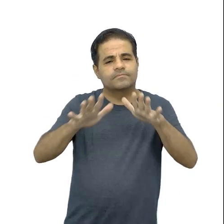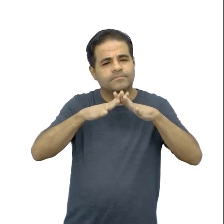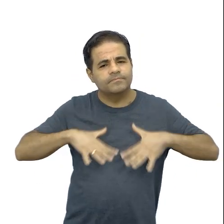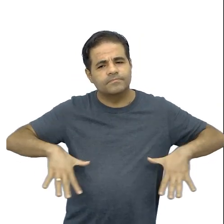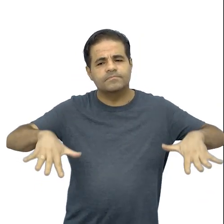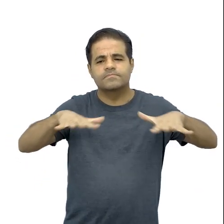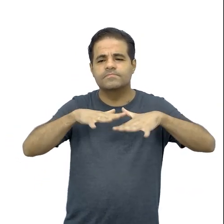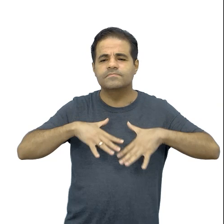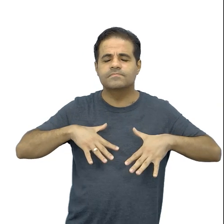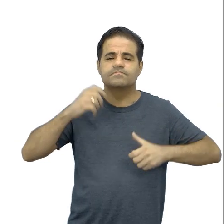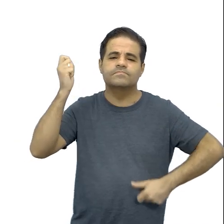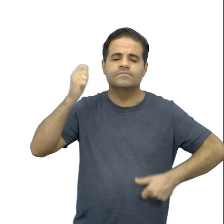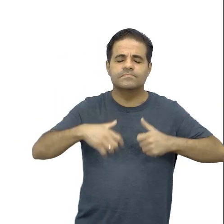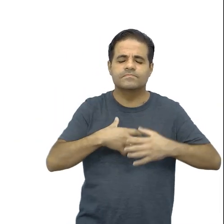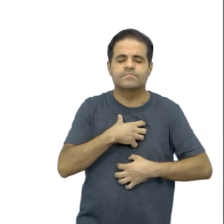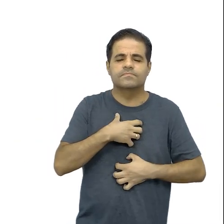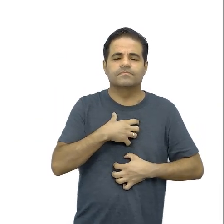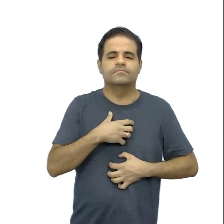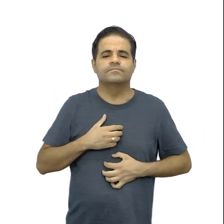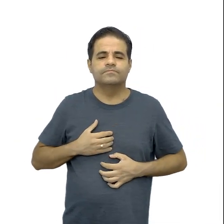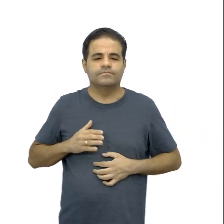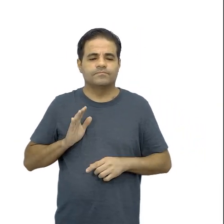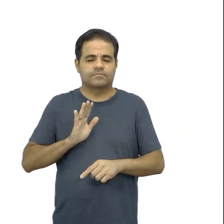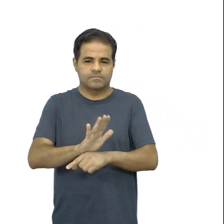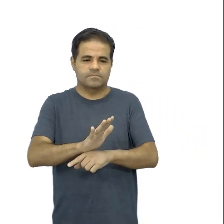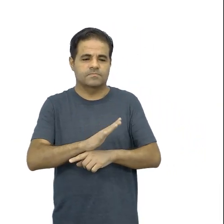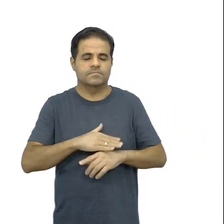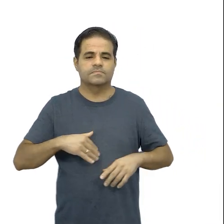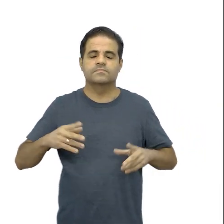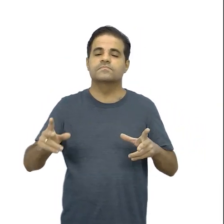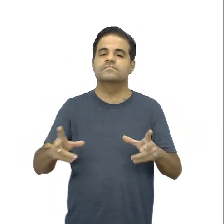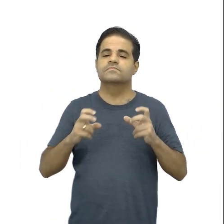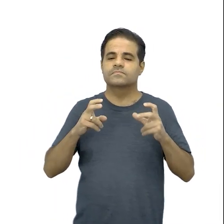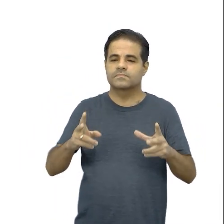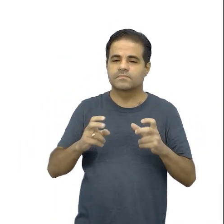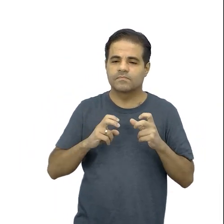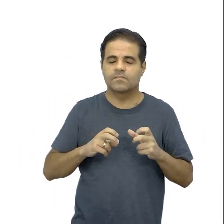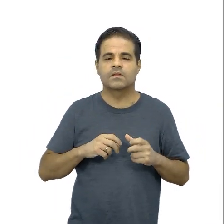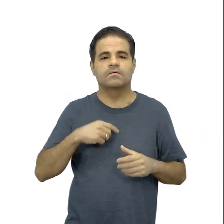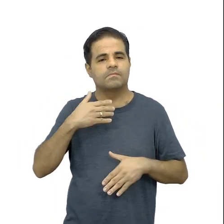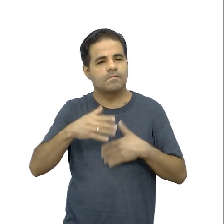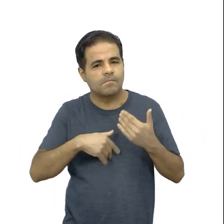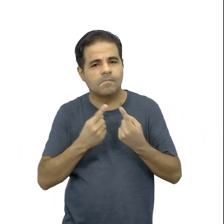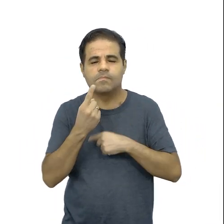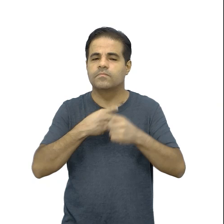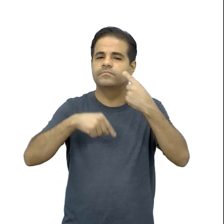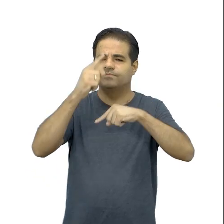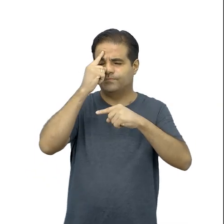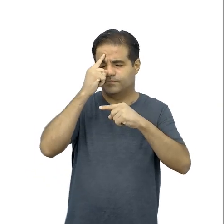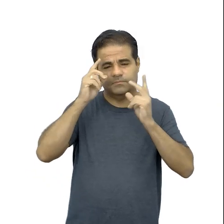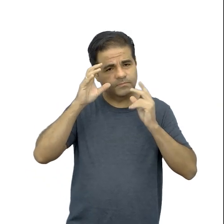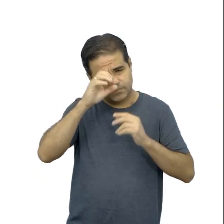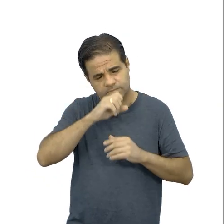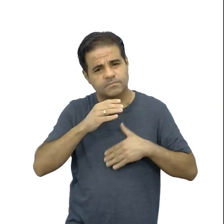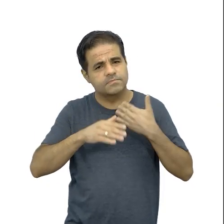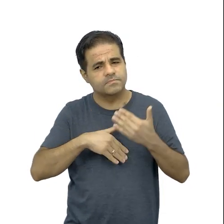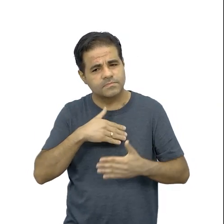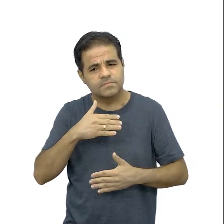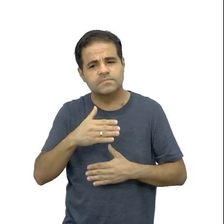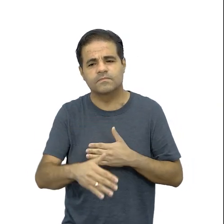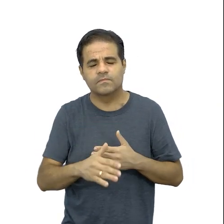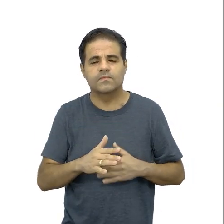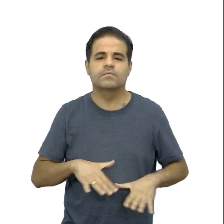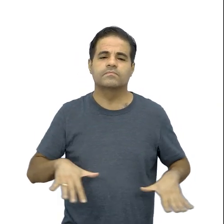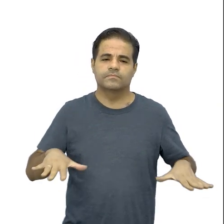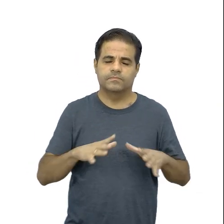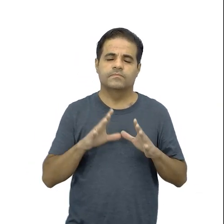muito, com um espírito muito colaborativo, né, na perspectiva de aprimorarmos cada vez mais, né,